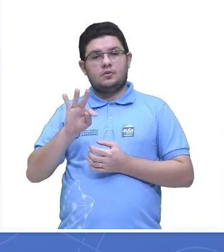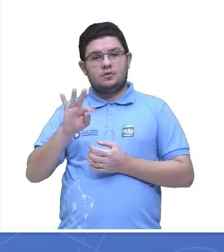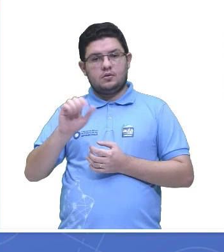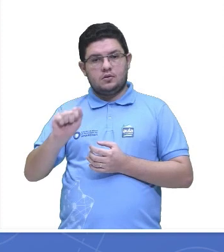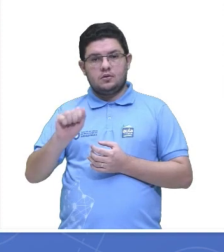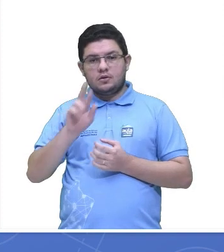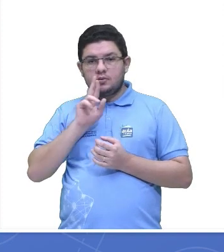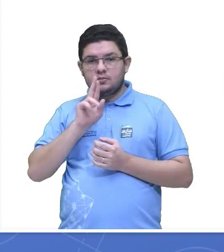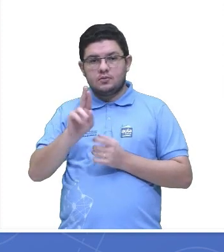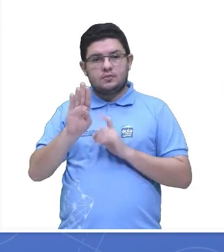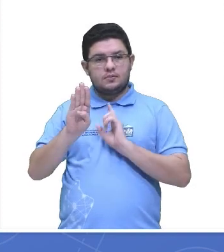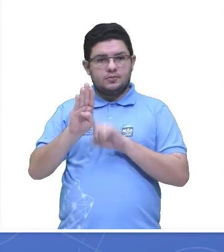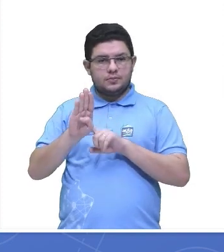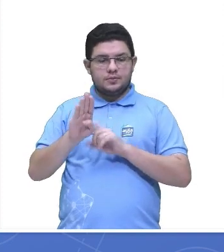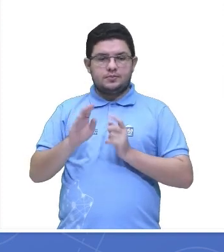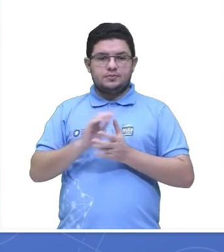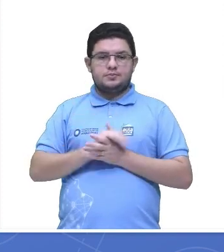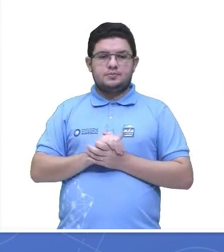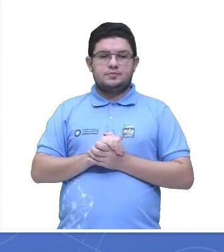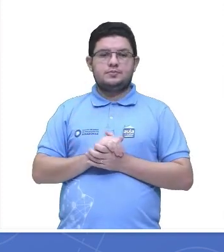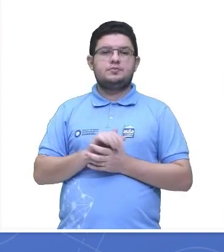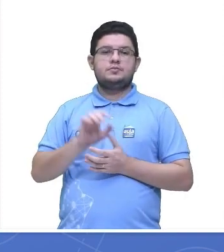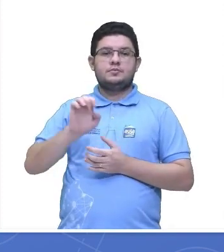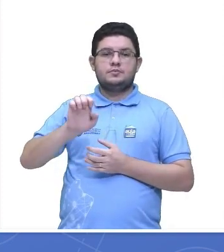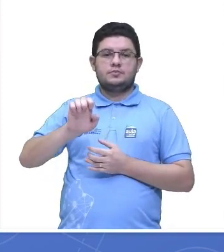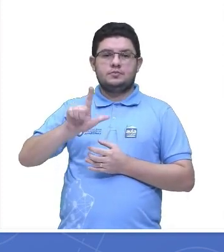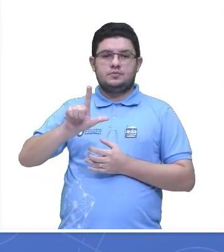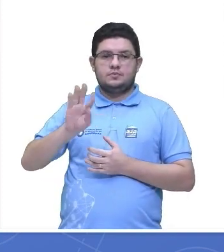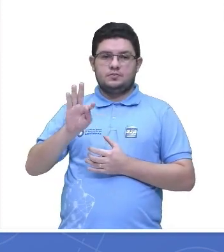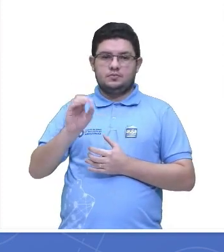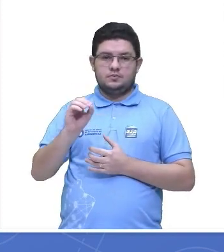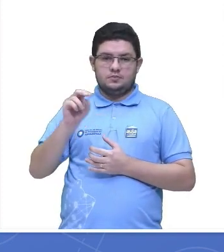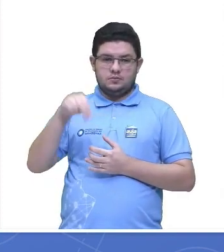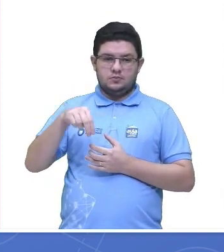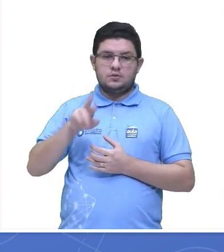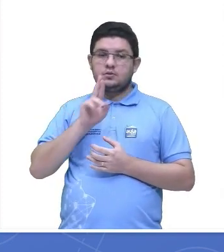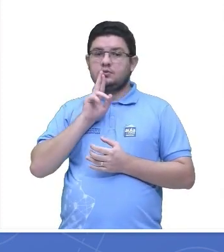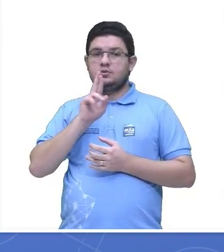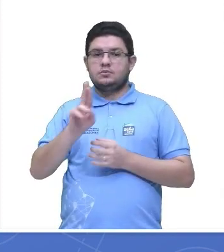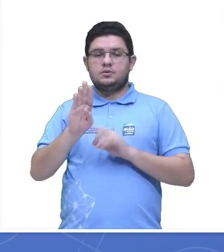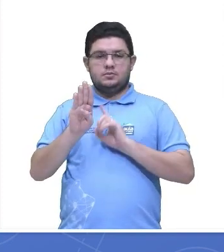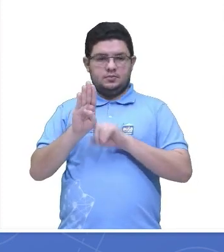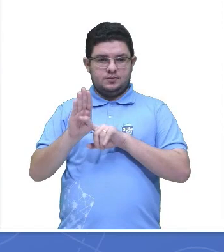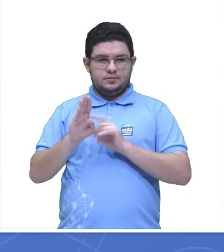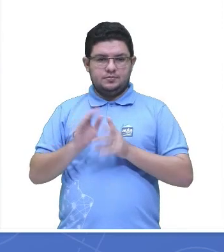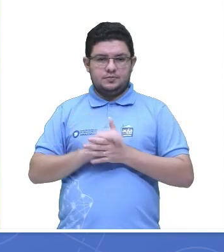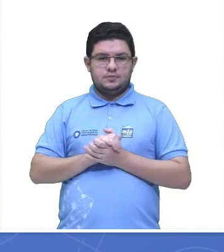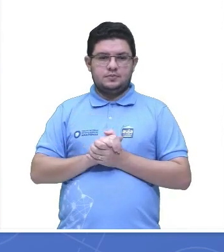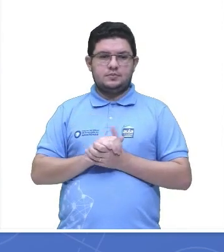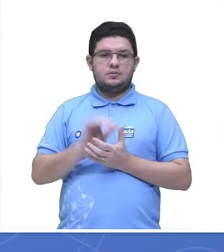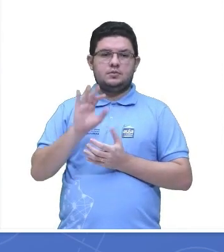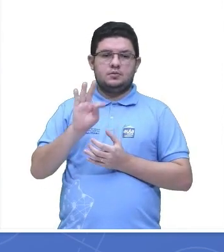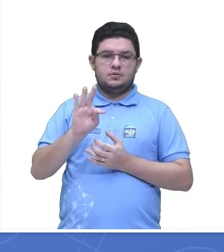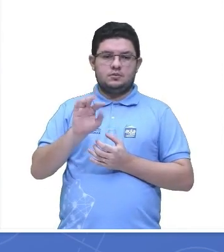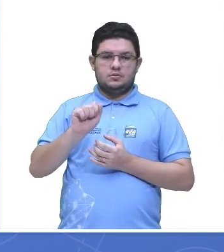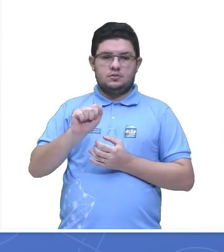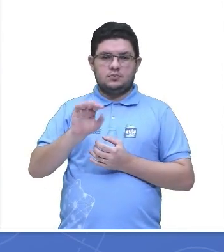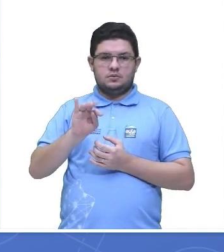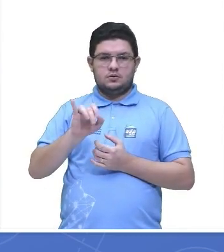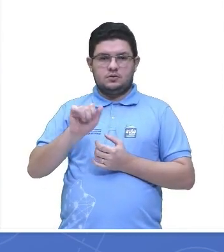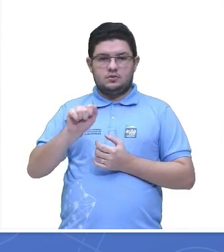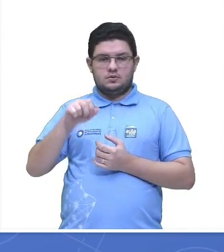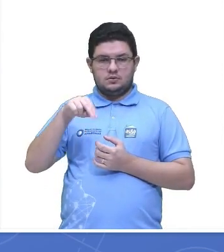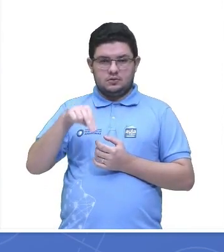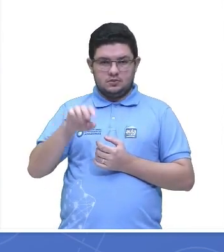Vamos ver, João Vitor, letra B, Elton, letra B, Tatiane, letra B, Isabelle, apostando também na letra